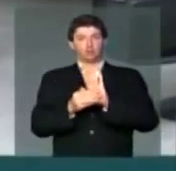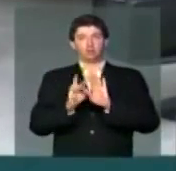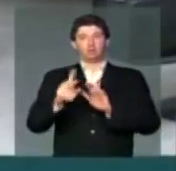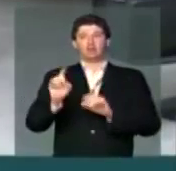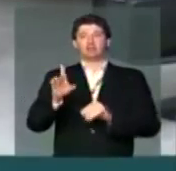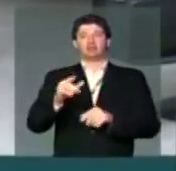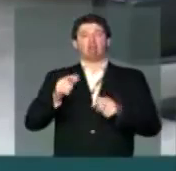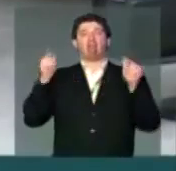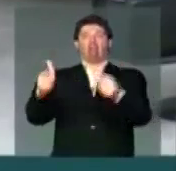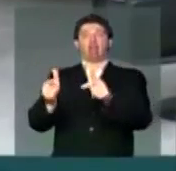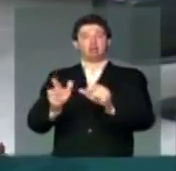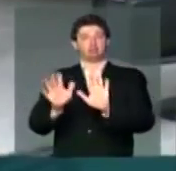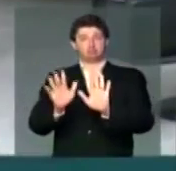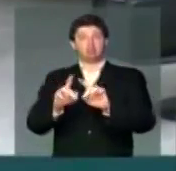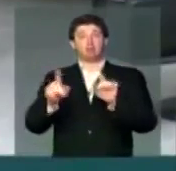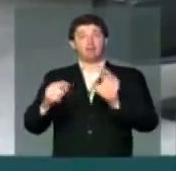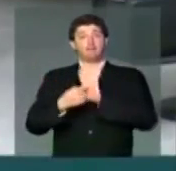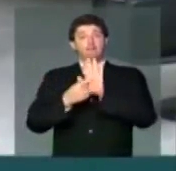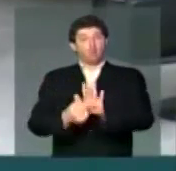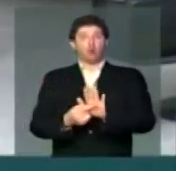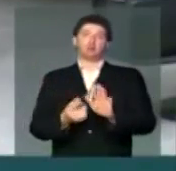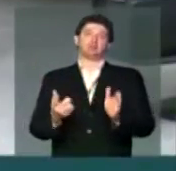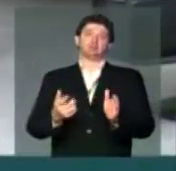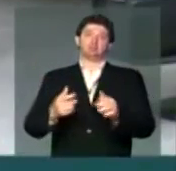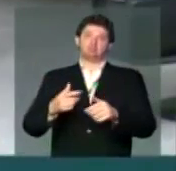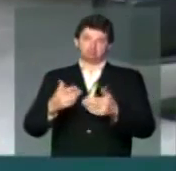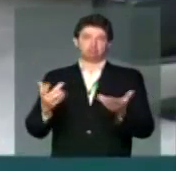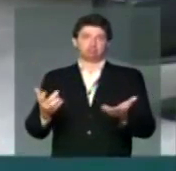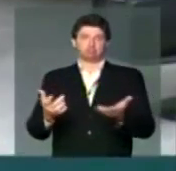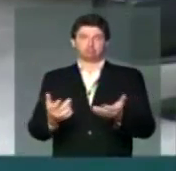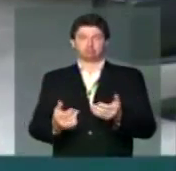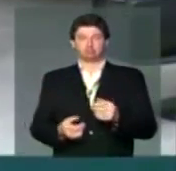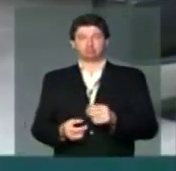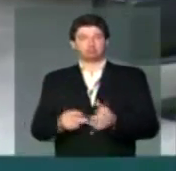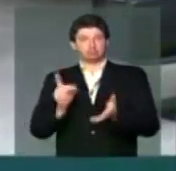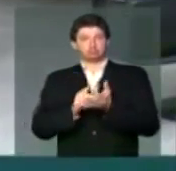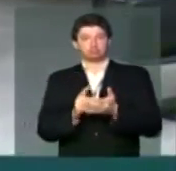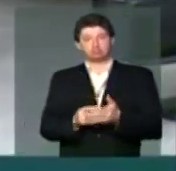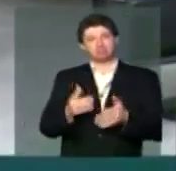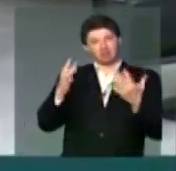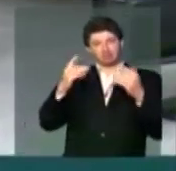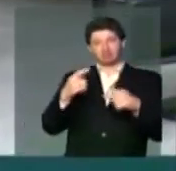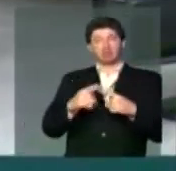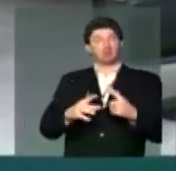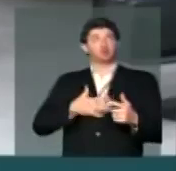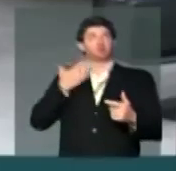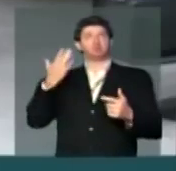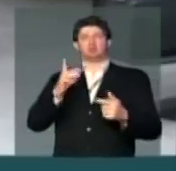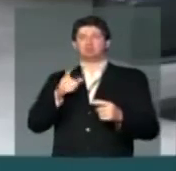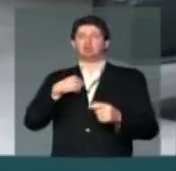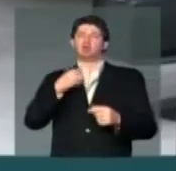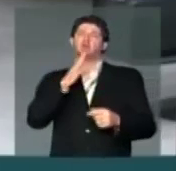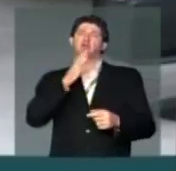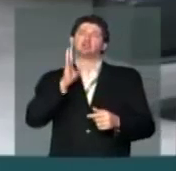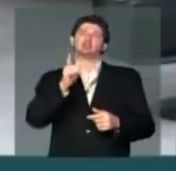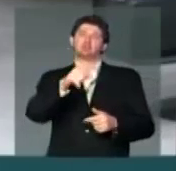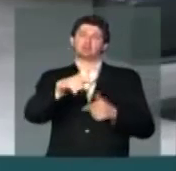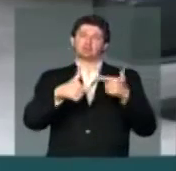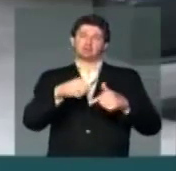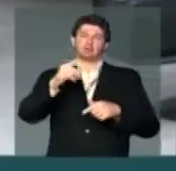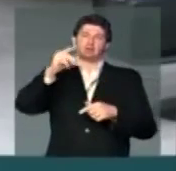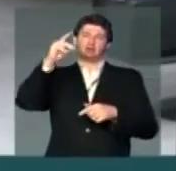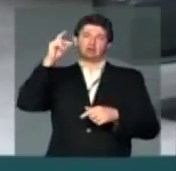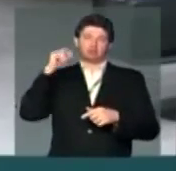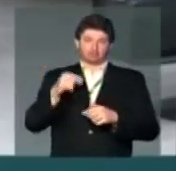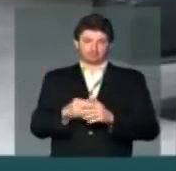simplesmente agredir o governo, mas mostrar o que é que Vossa Excelência está fazendo. Então, Vossa Excelência está de parabéns, e isso não me surpreende, porque eu estou convivendo com o seu trabalho